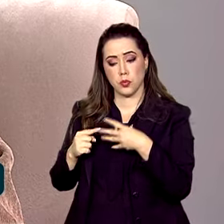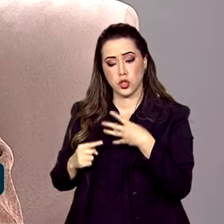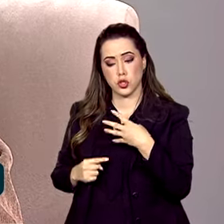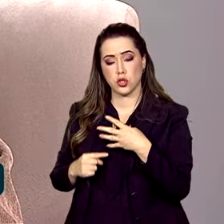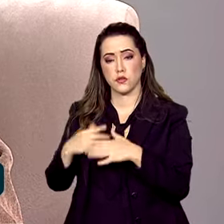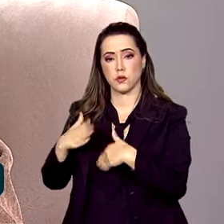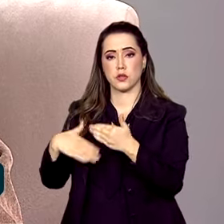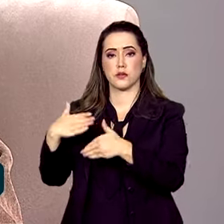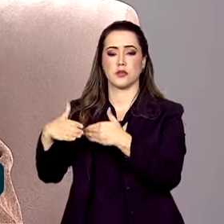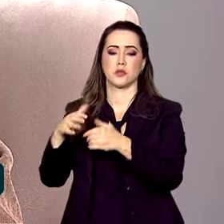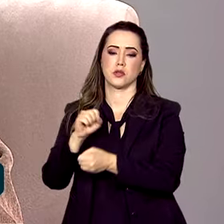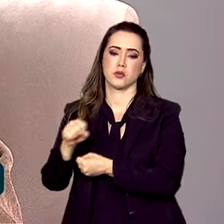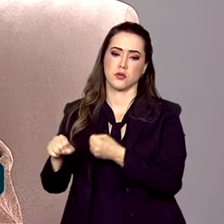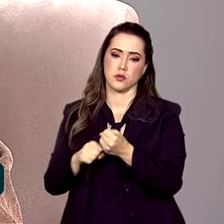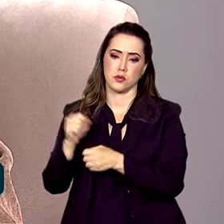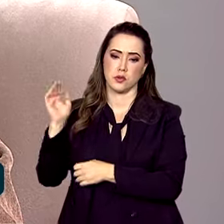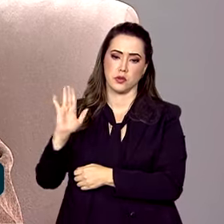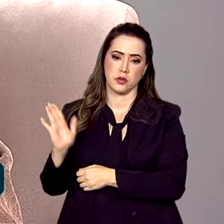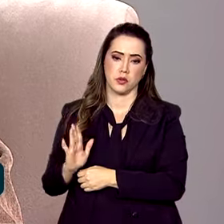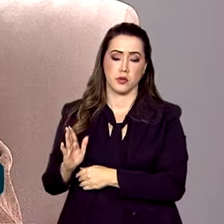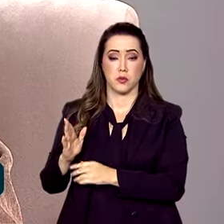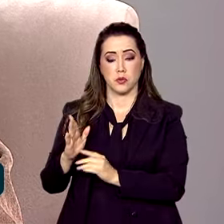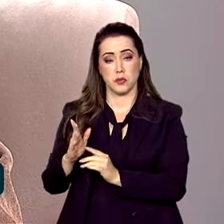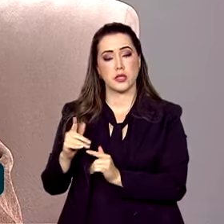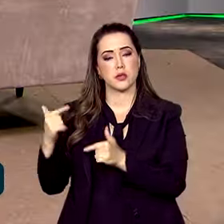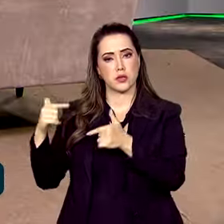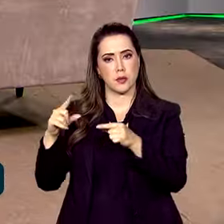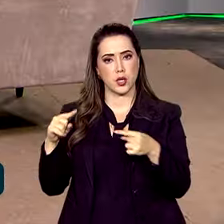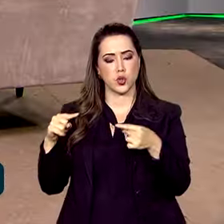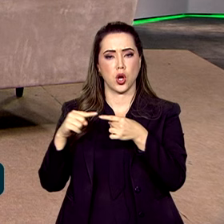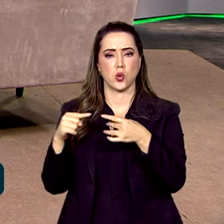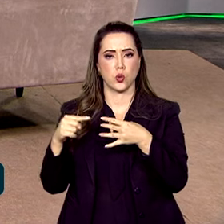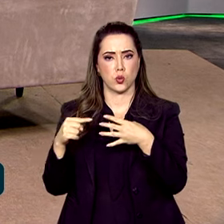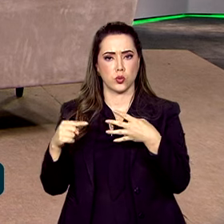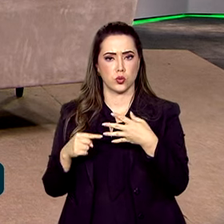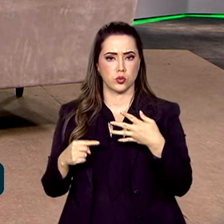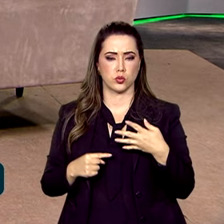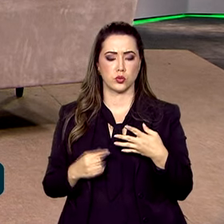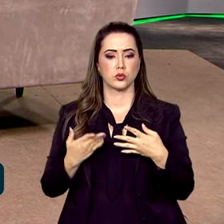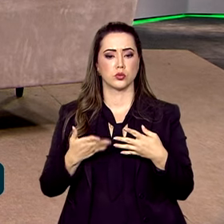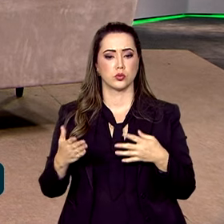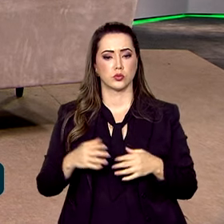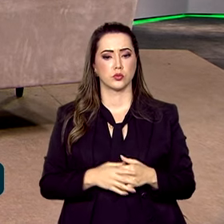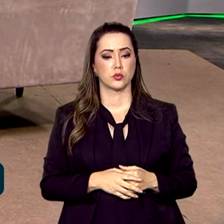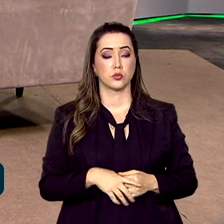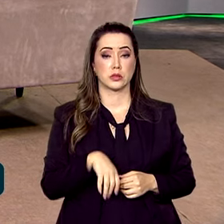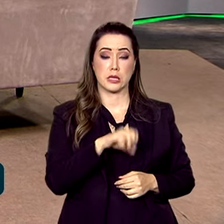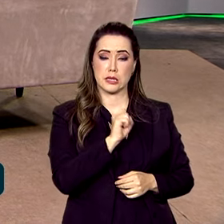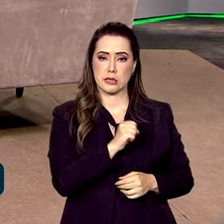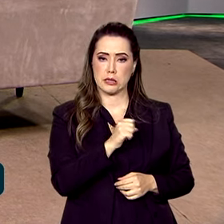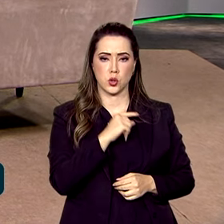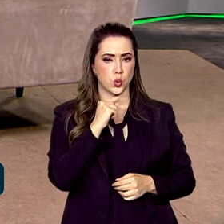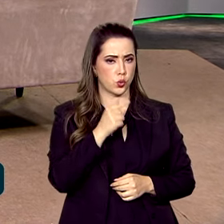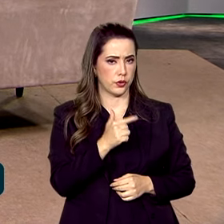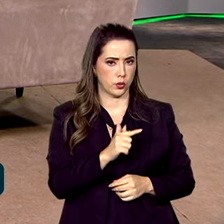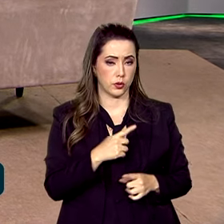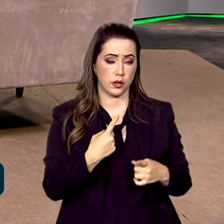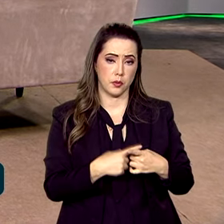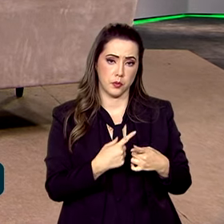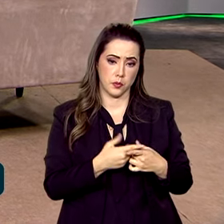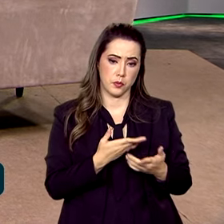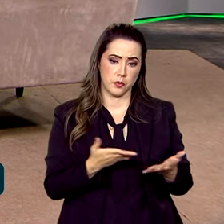Brasil atuando de forma muito coerente com esses objetivos. Sim, sem dúvida, né? Até